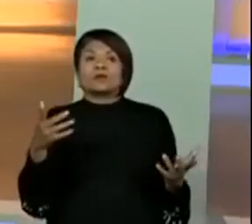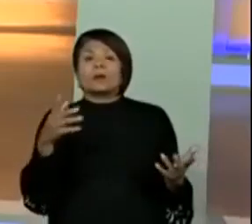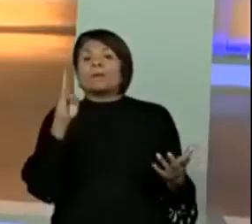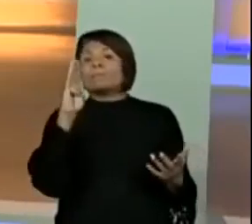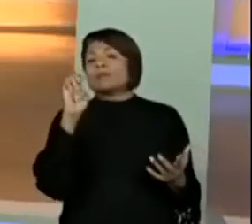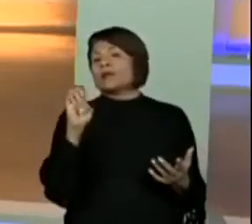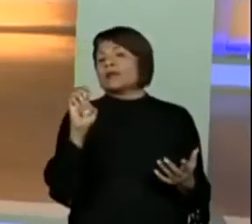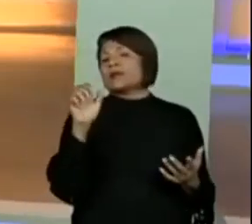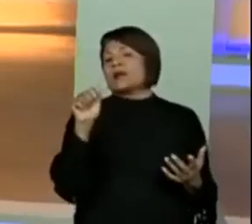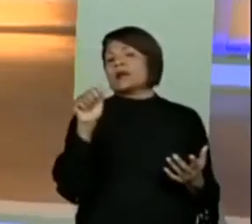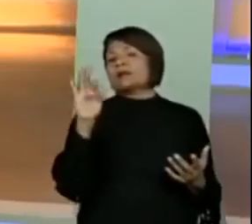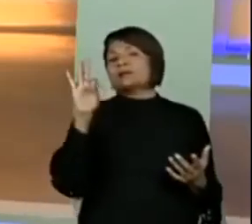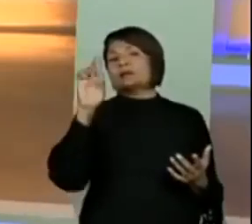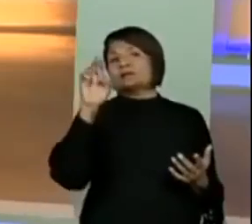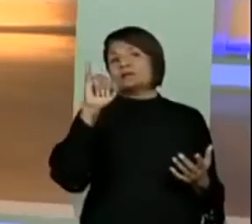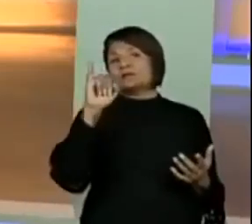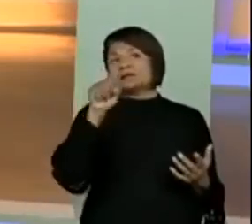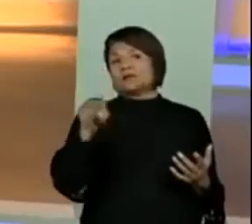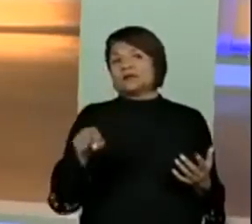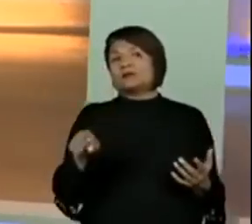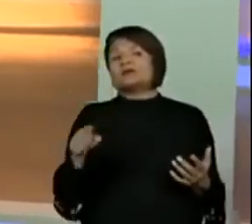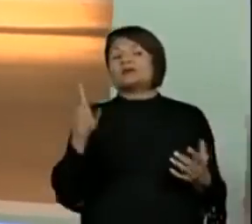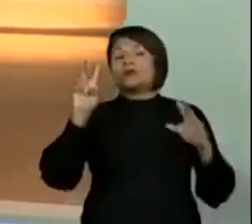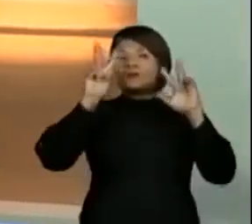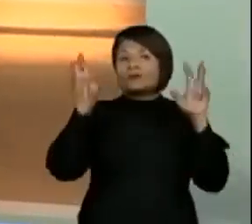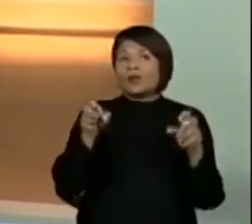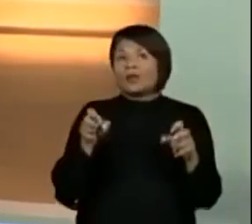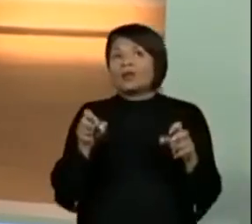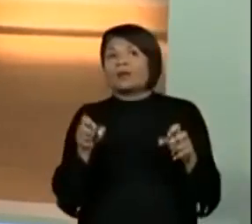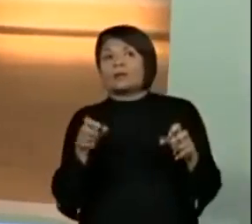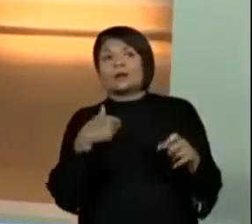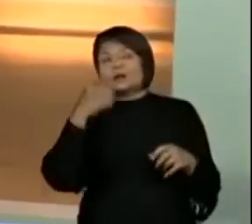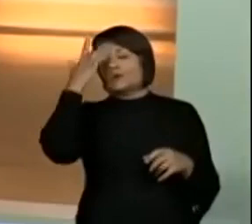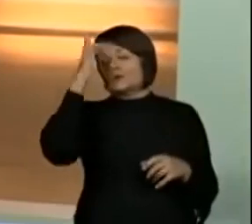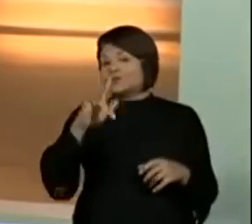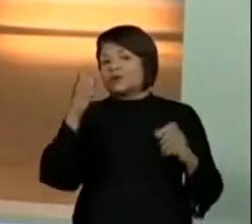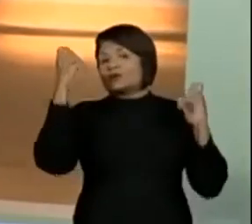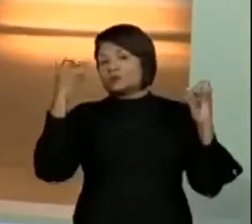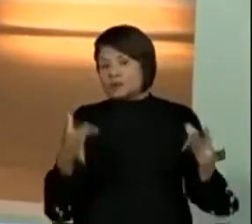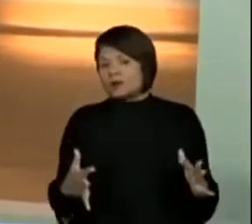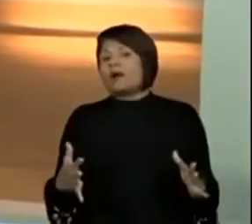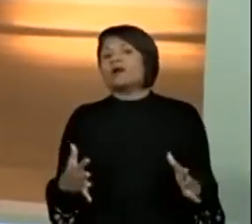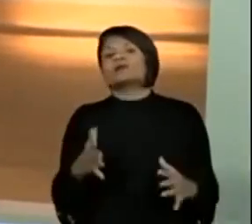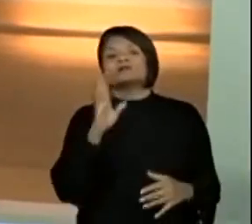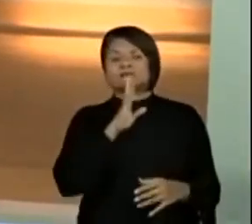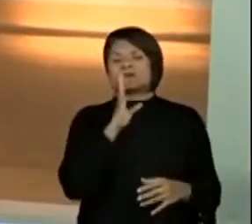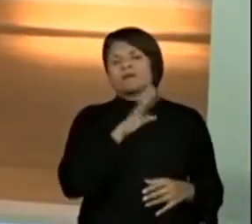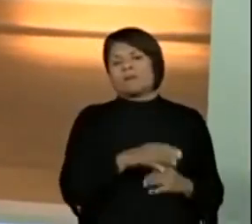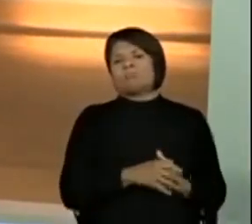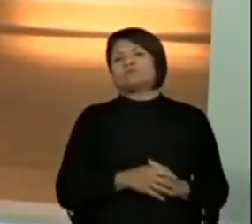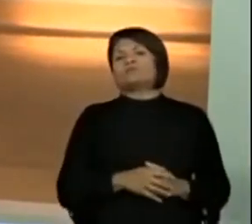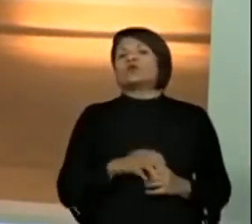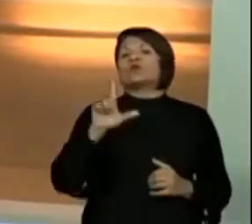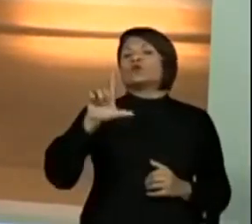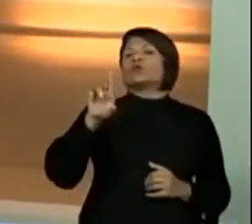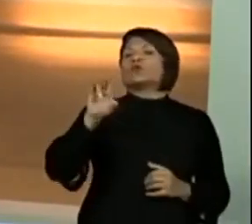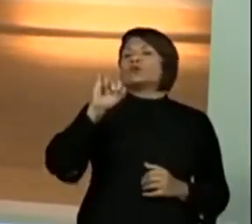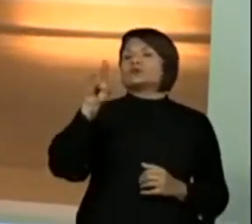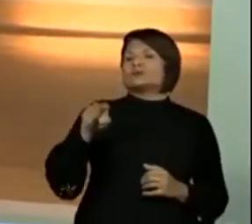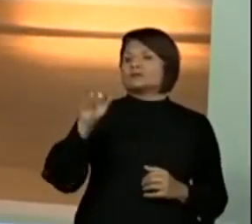É um tema? Vamos ver, a gente vai ter que voltar. Não sei. Eu não sei explicar, que bacana. Luísa